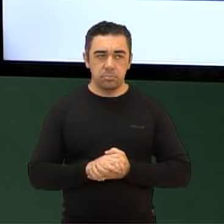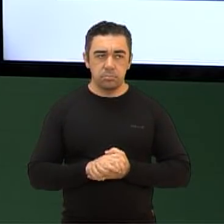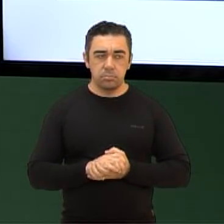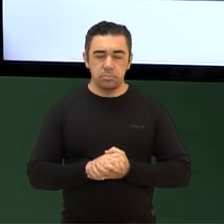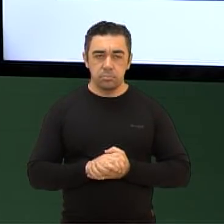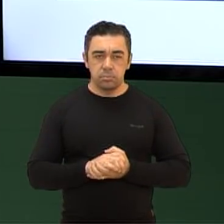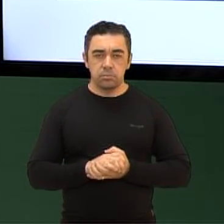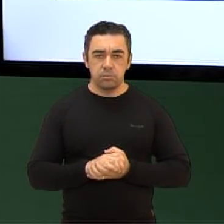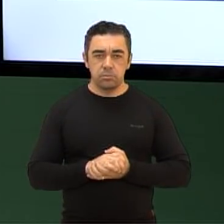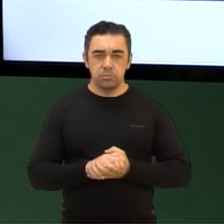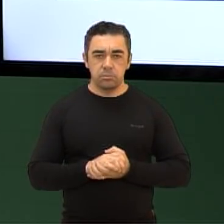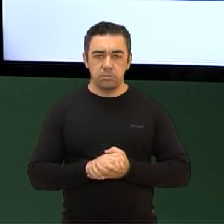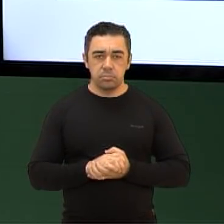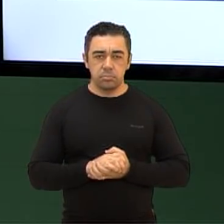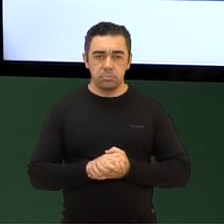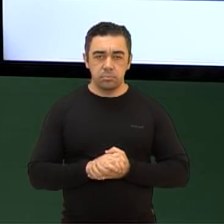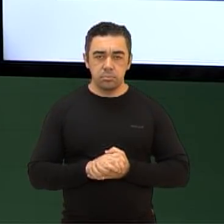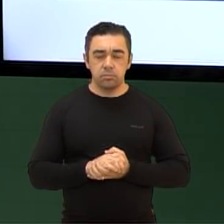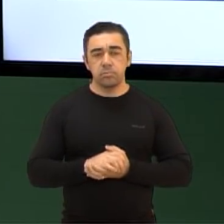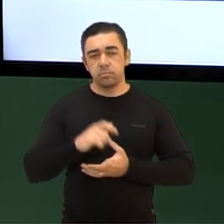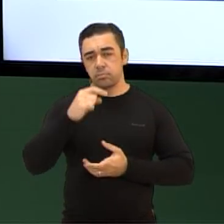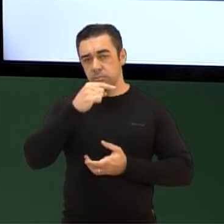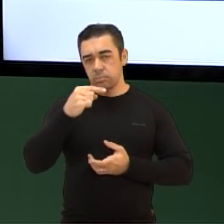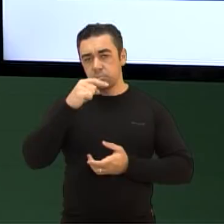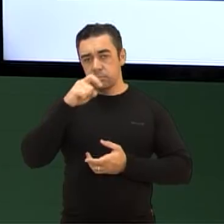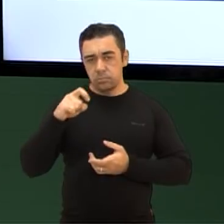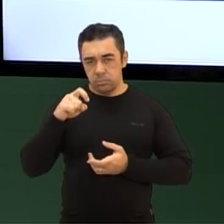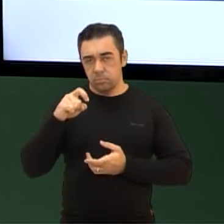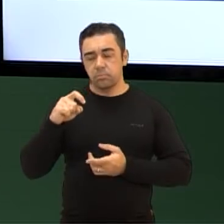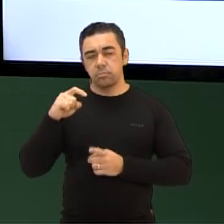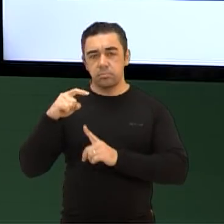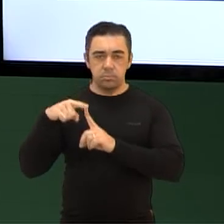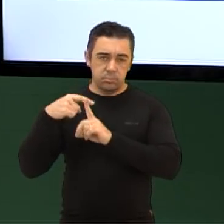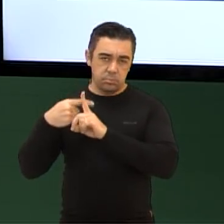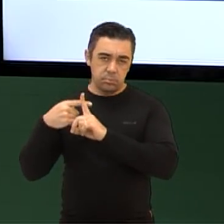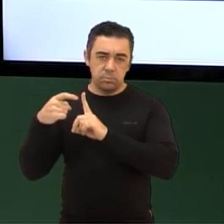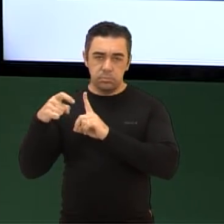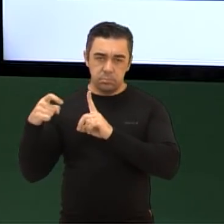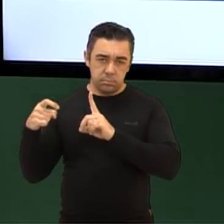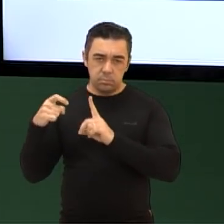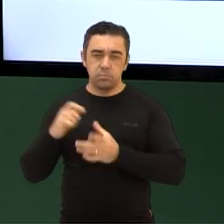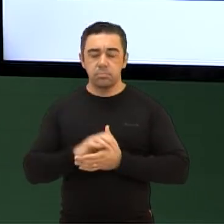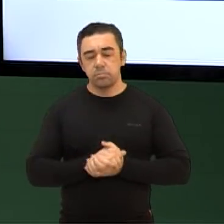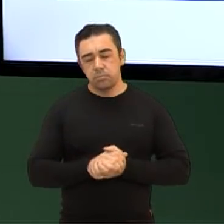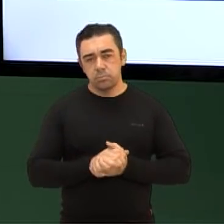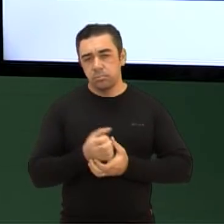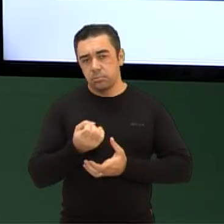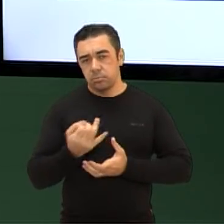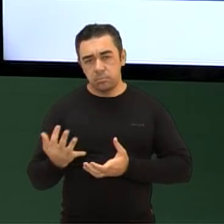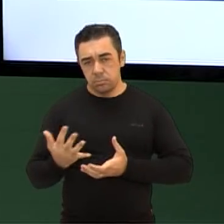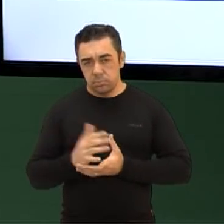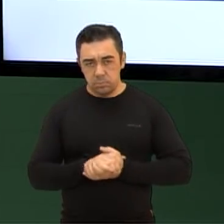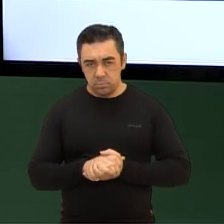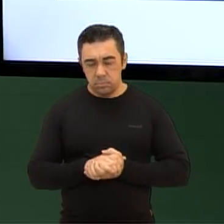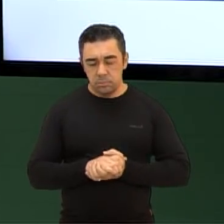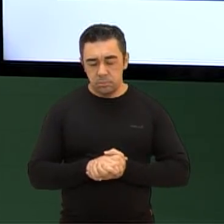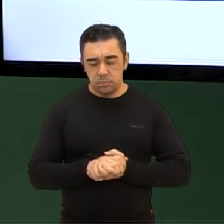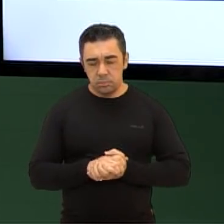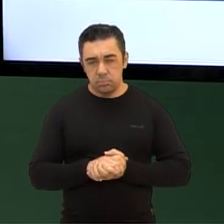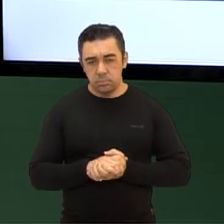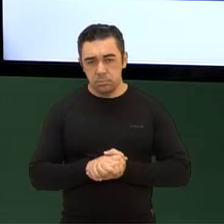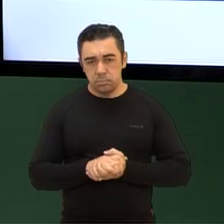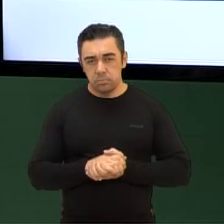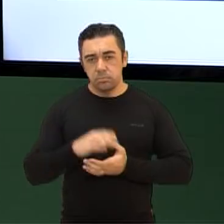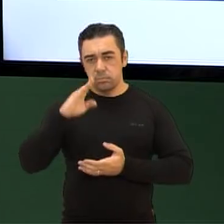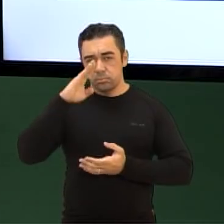90 quietinho aqui. E agora, eu devo x e tenho x. Então, se eu devo